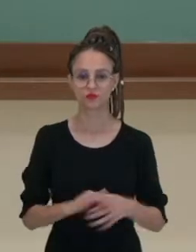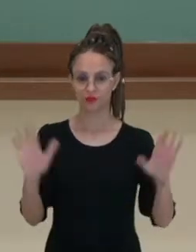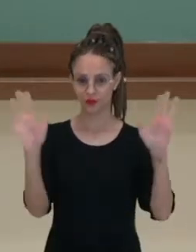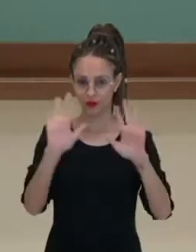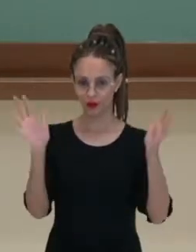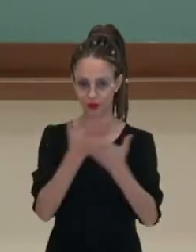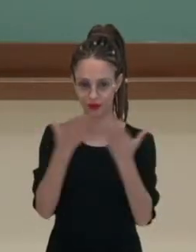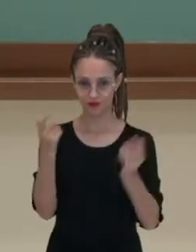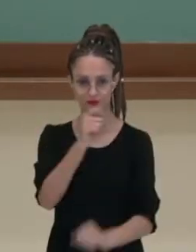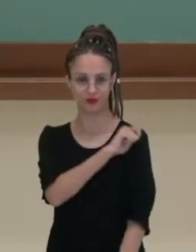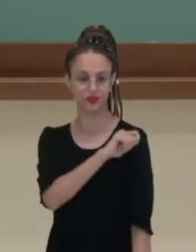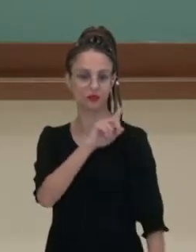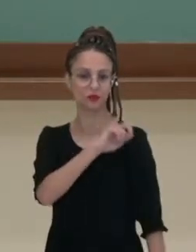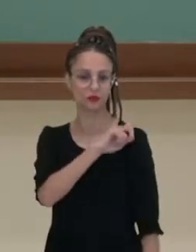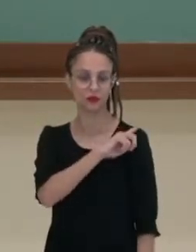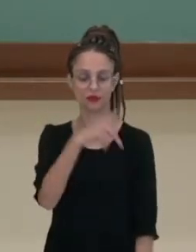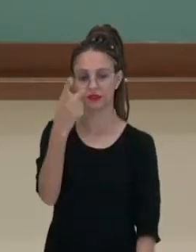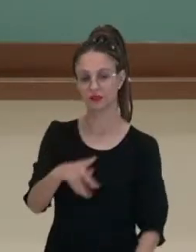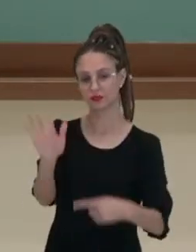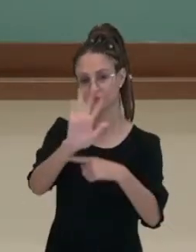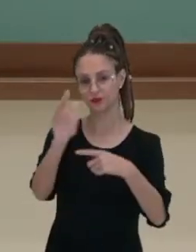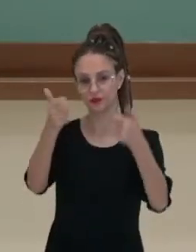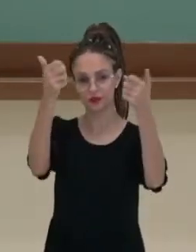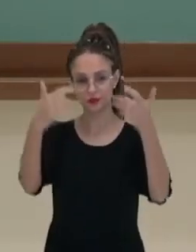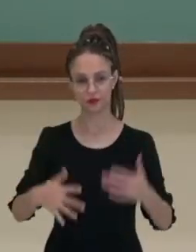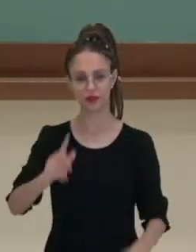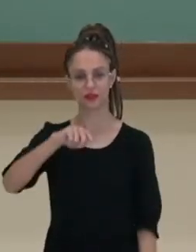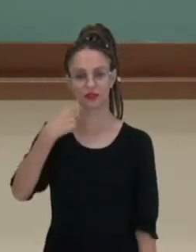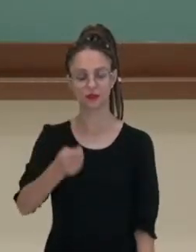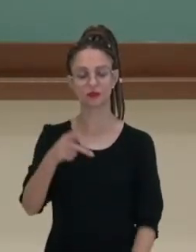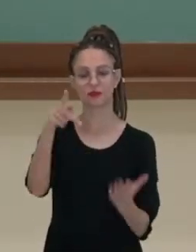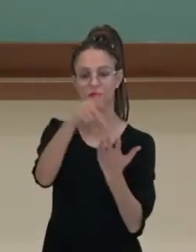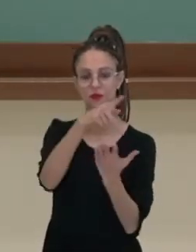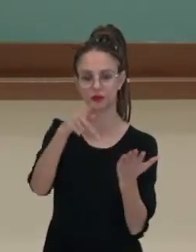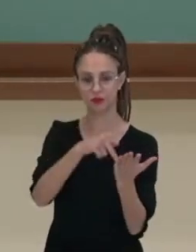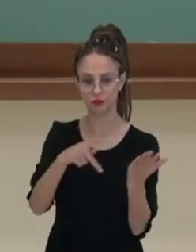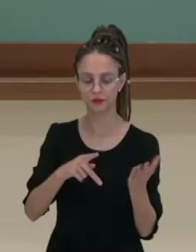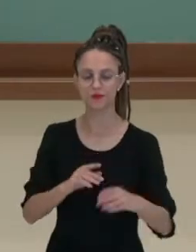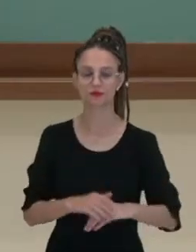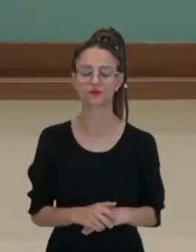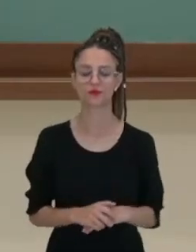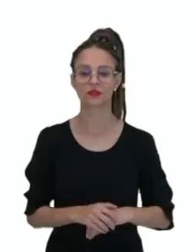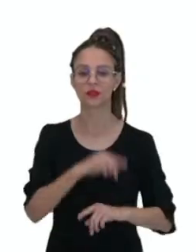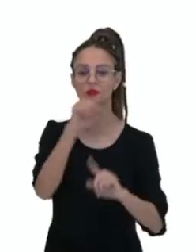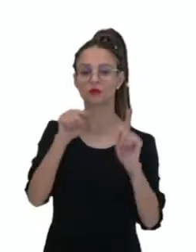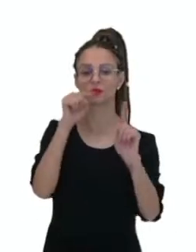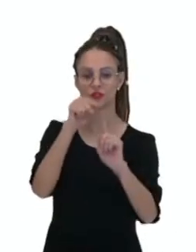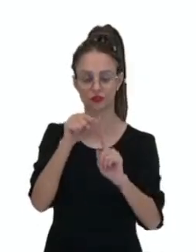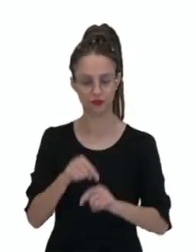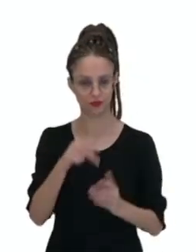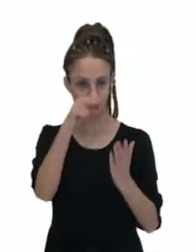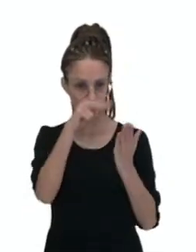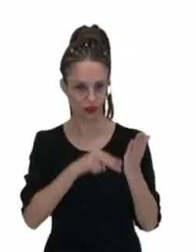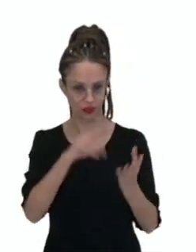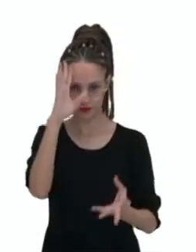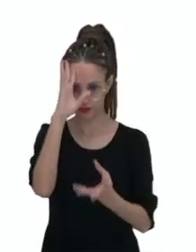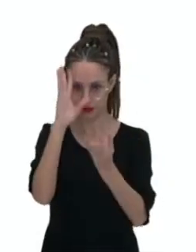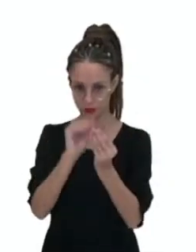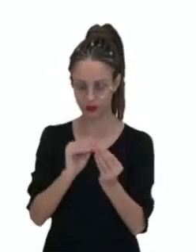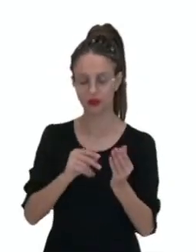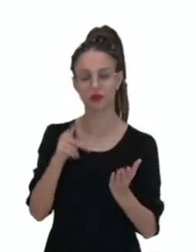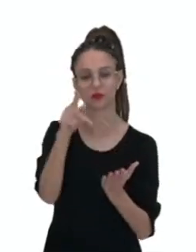Olá, estudantes da primeira série. Nesse vídeo vamos falar sobre poemas. Objetivos: ler e interpretar